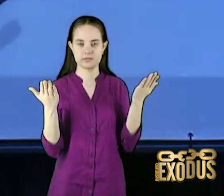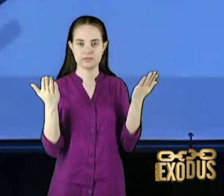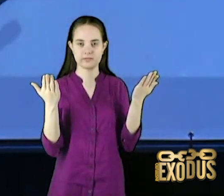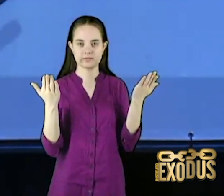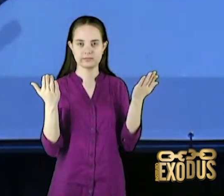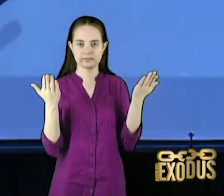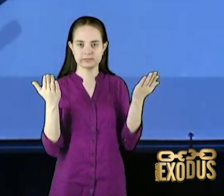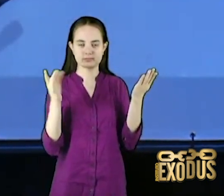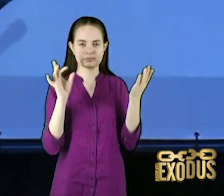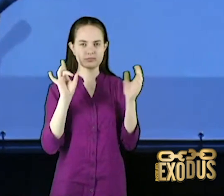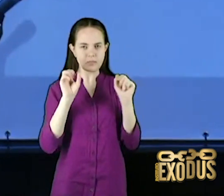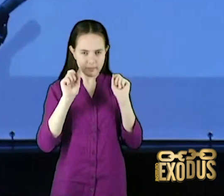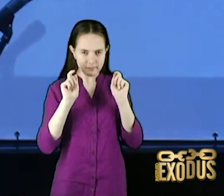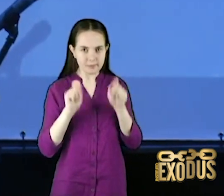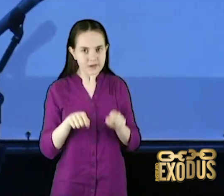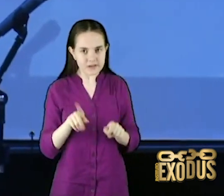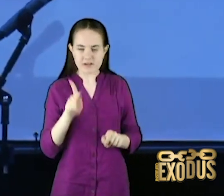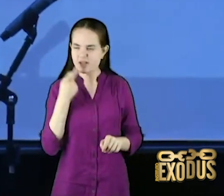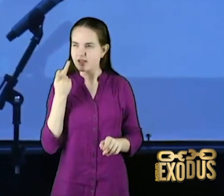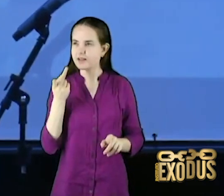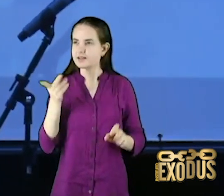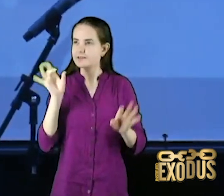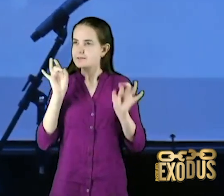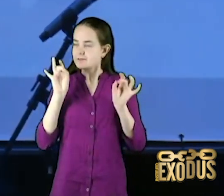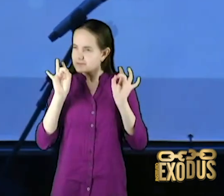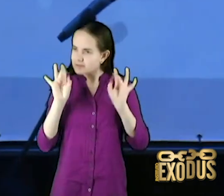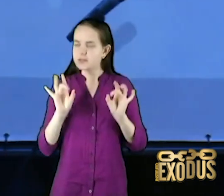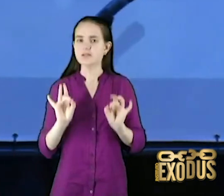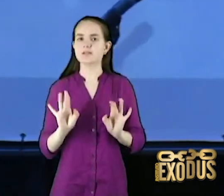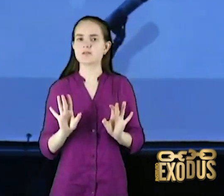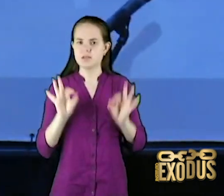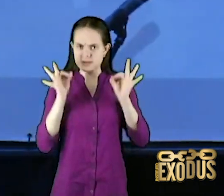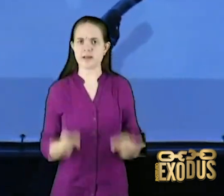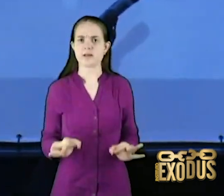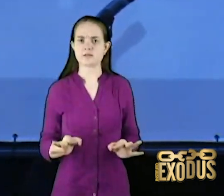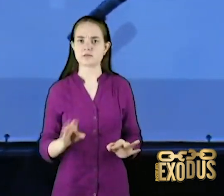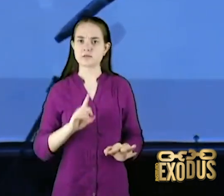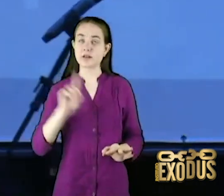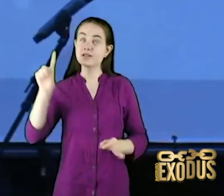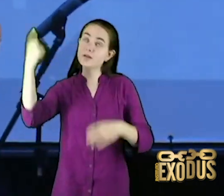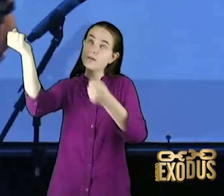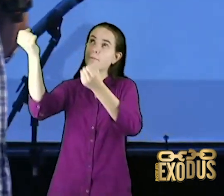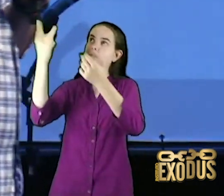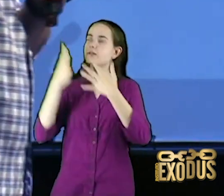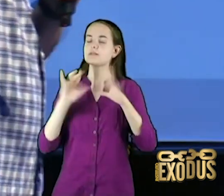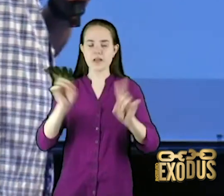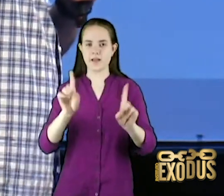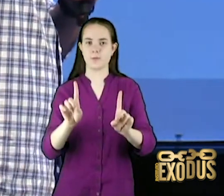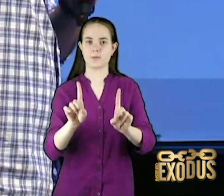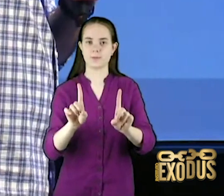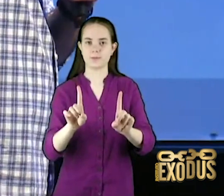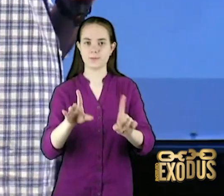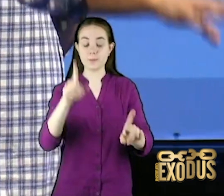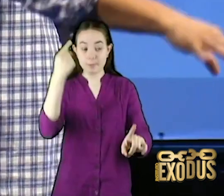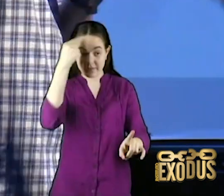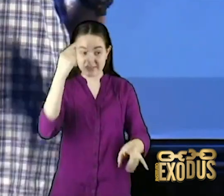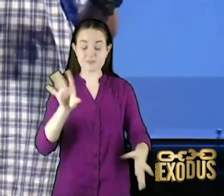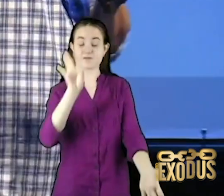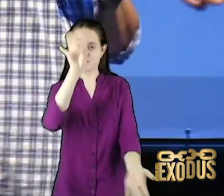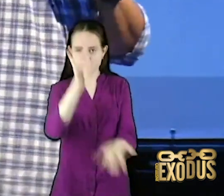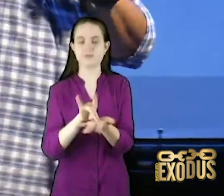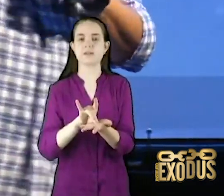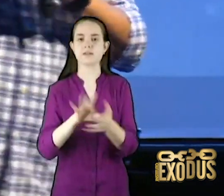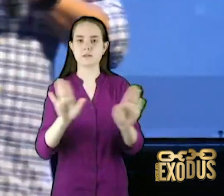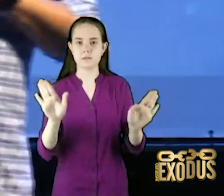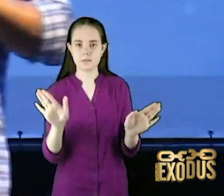Pode ser específico no milagre, para não ter confusão. Não fala assim: Deus me abençoa. Não, não vale. Diga